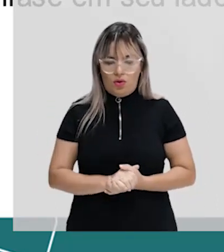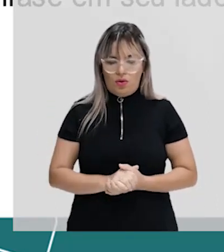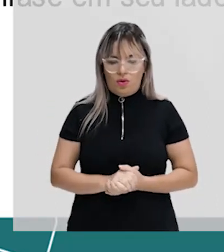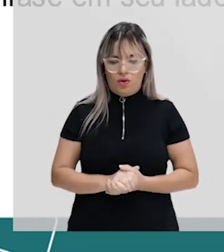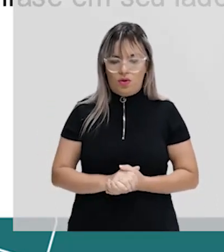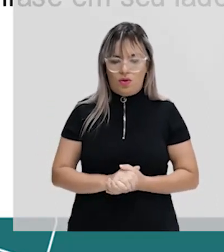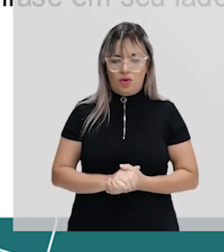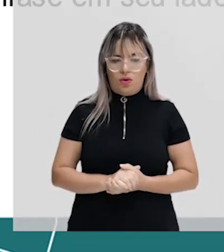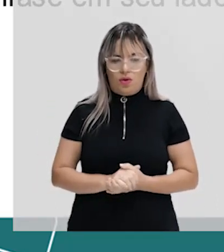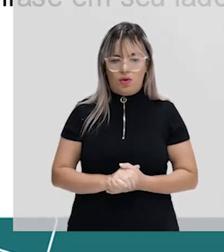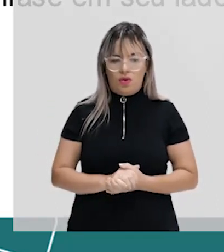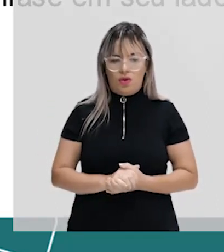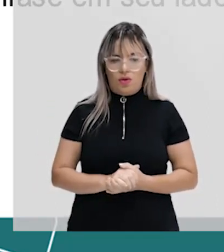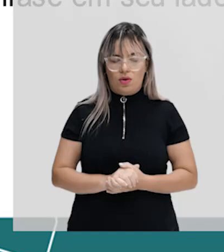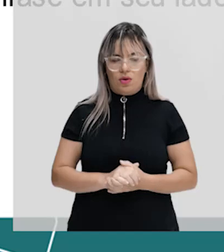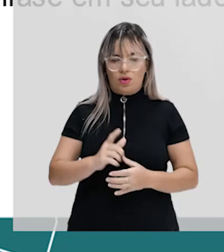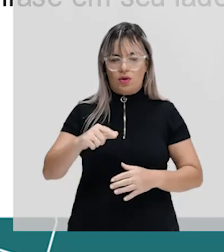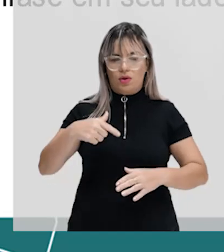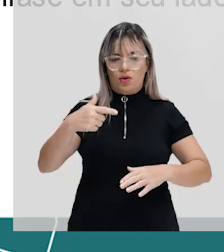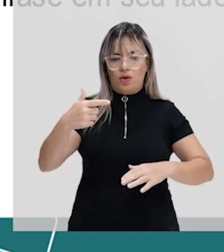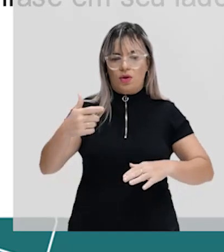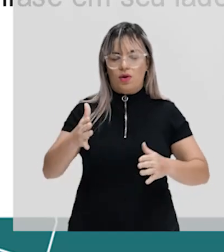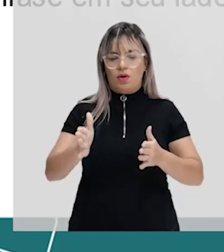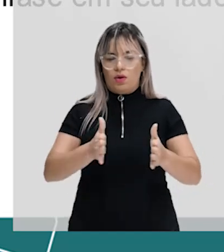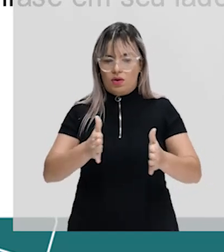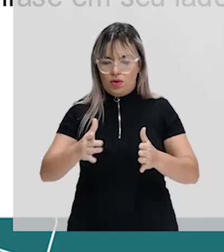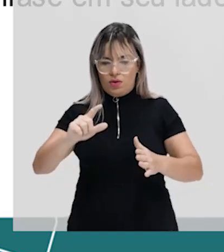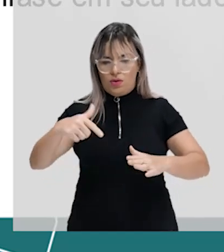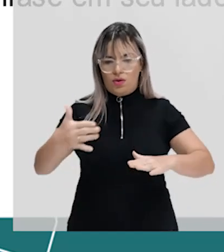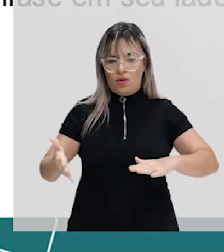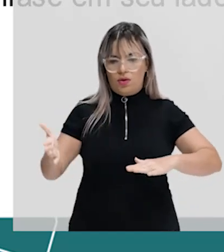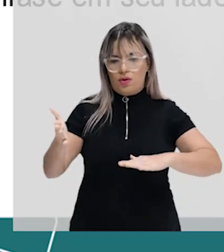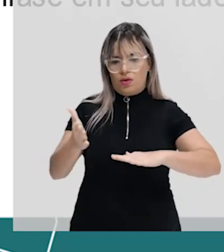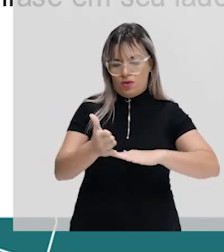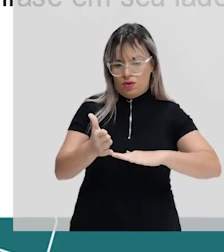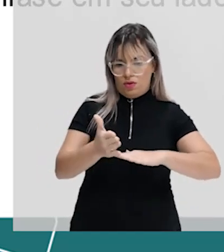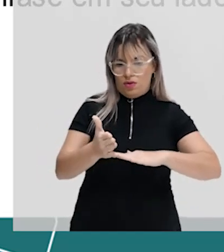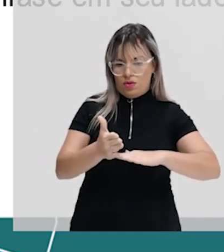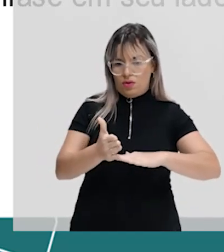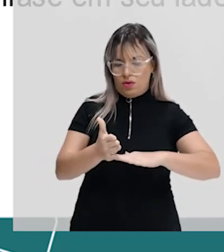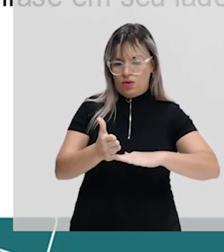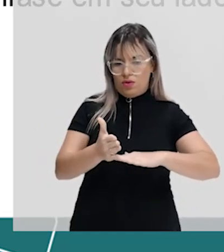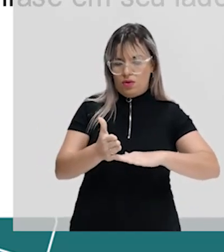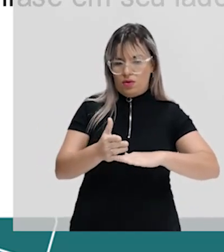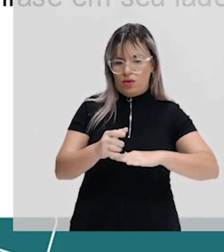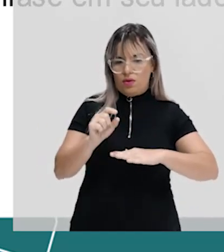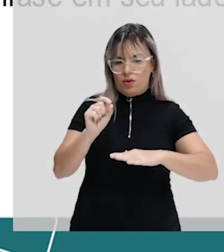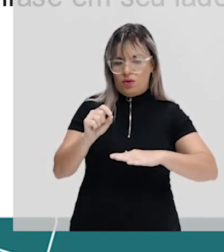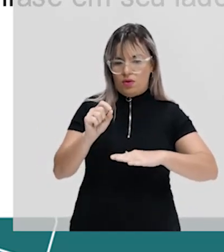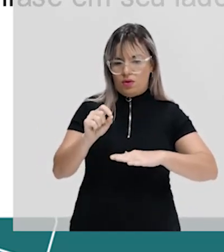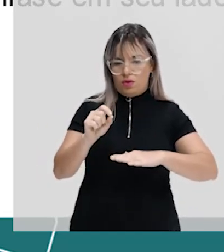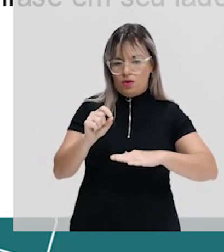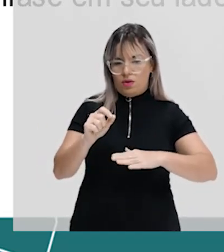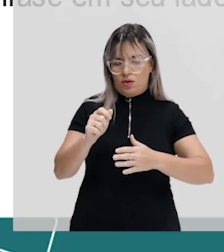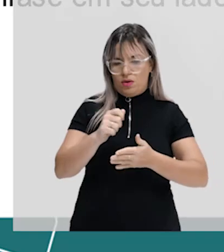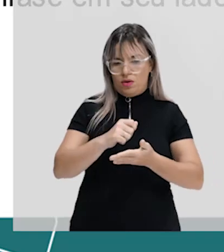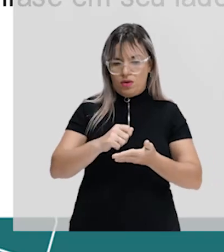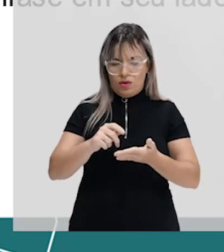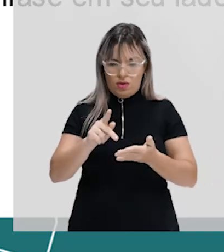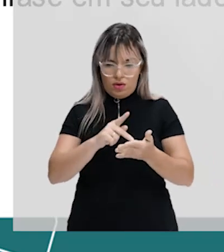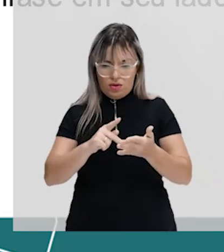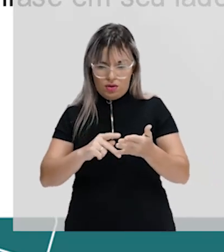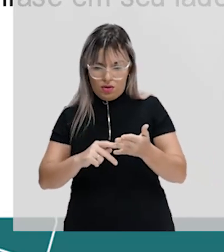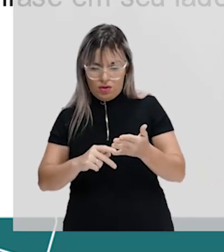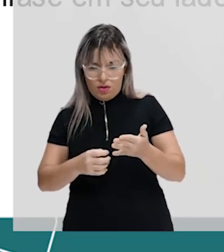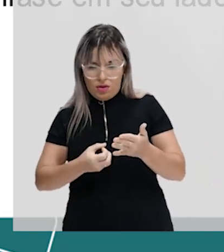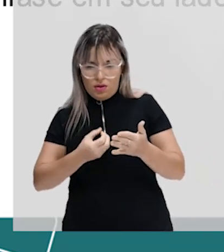crônica ganha grande prestígio. Olha, ó. Crônica ganha grande